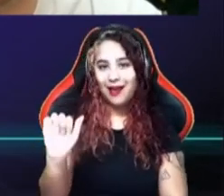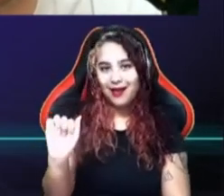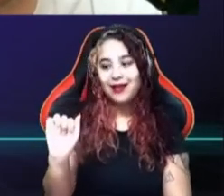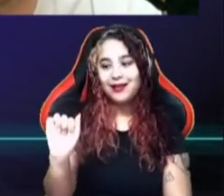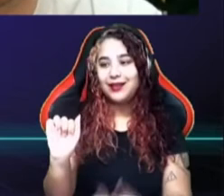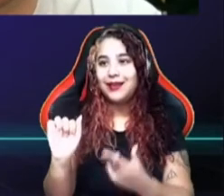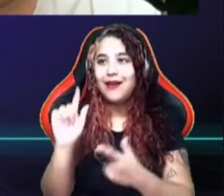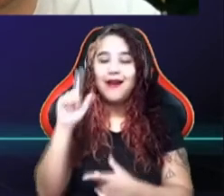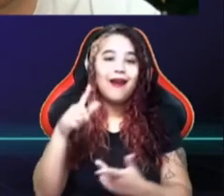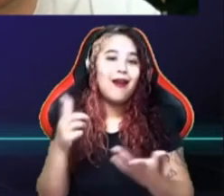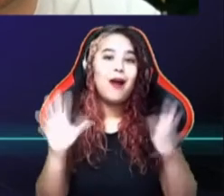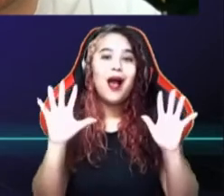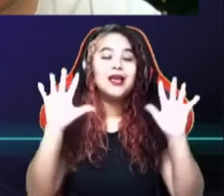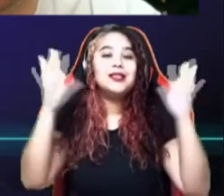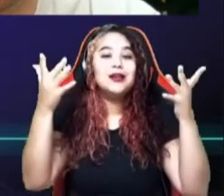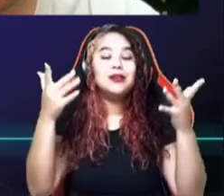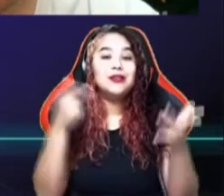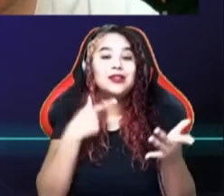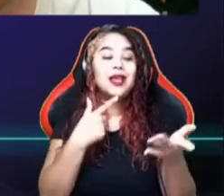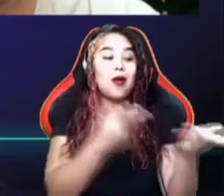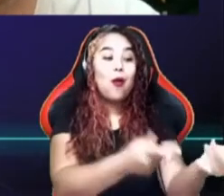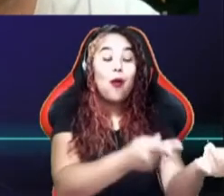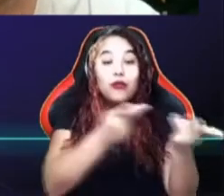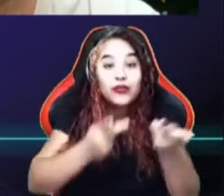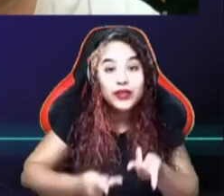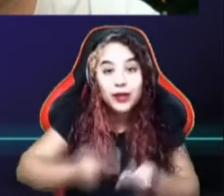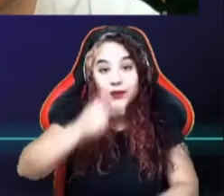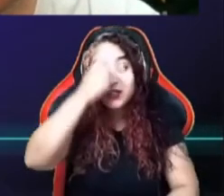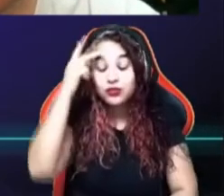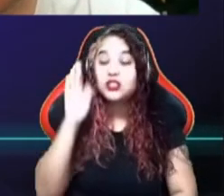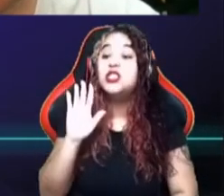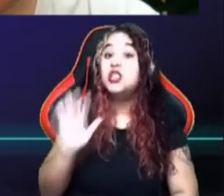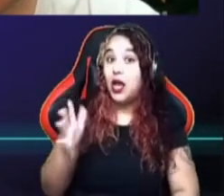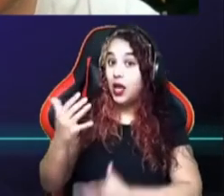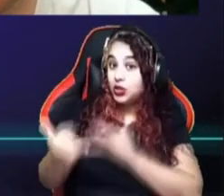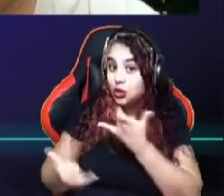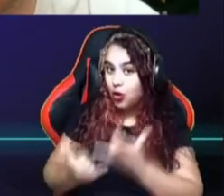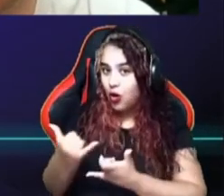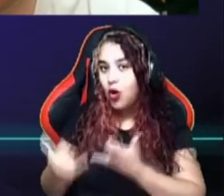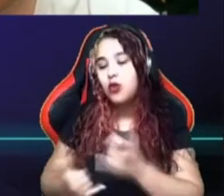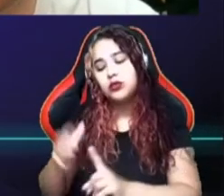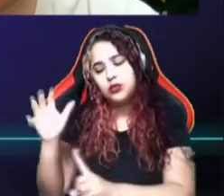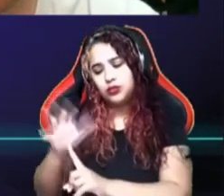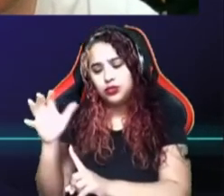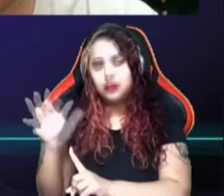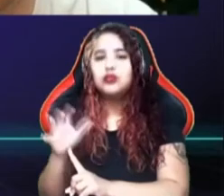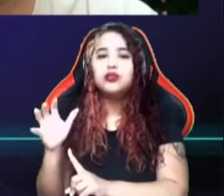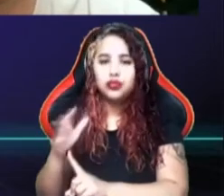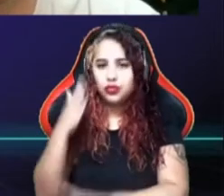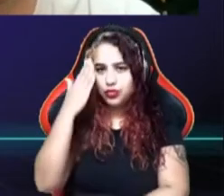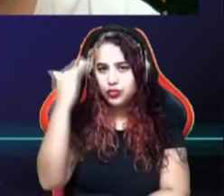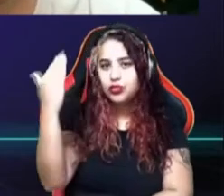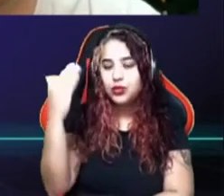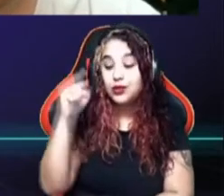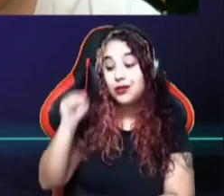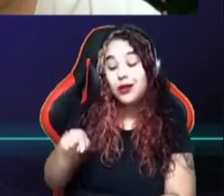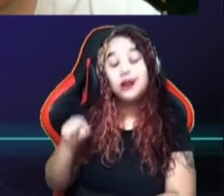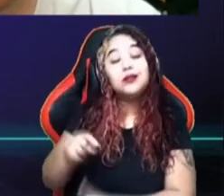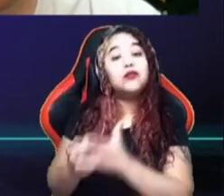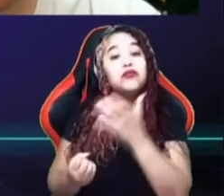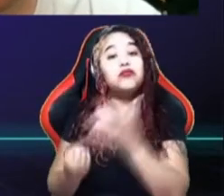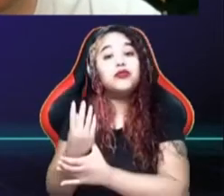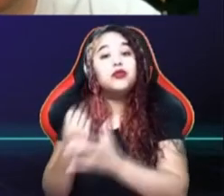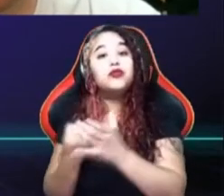que você chama quem já joga, os influenciadores, e aí eles e elas criam lá o conteúdo,